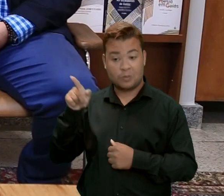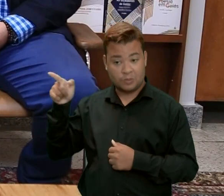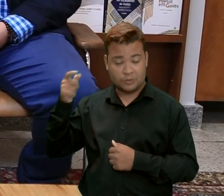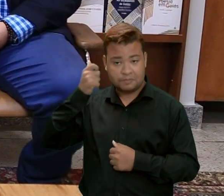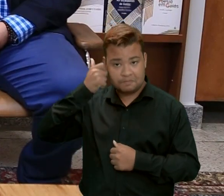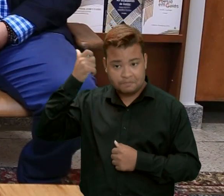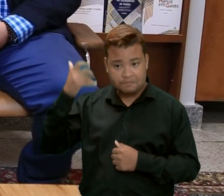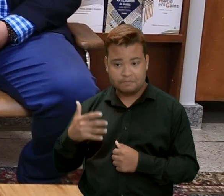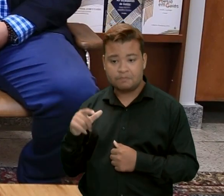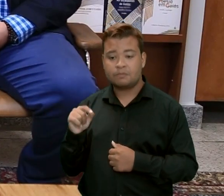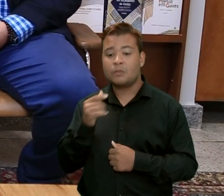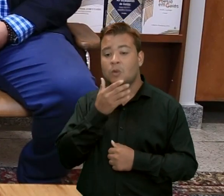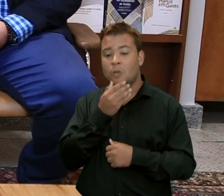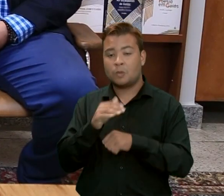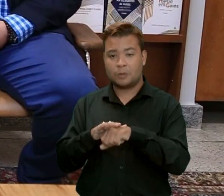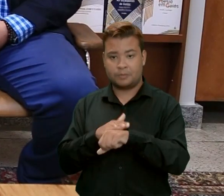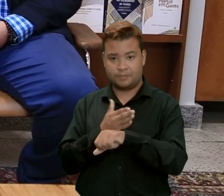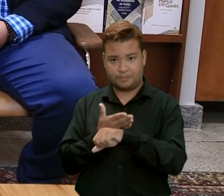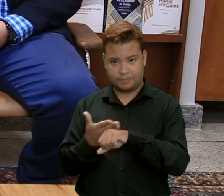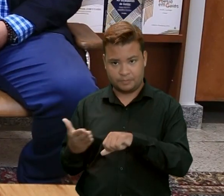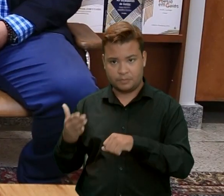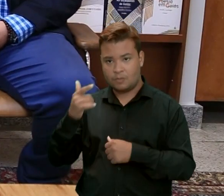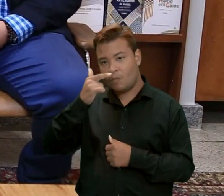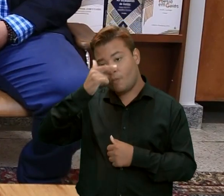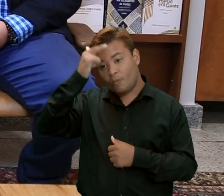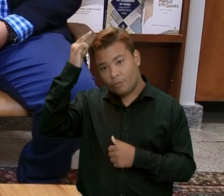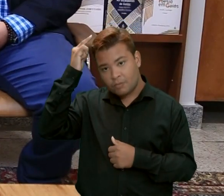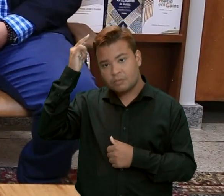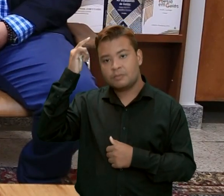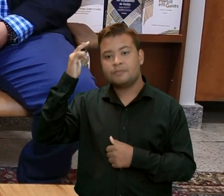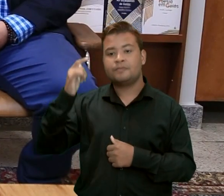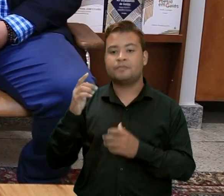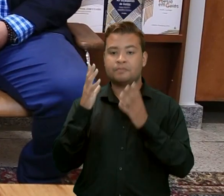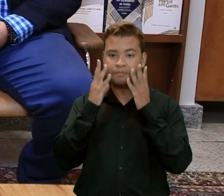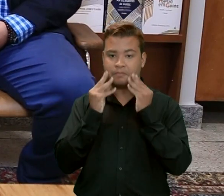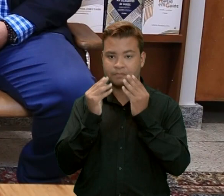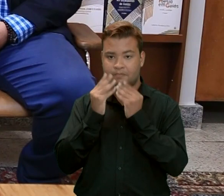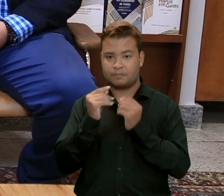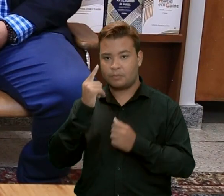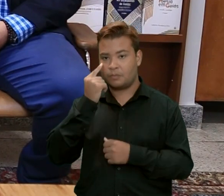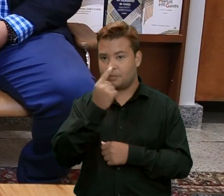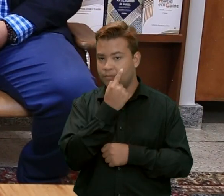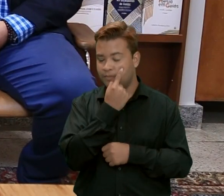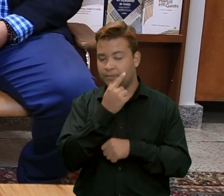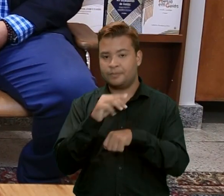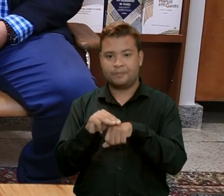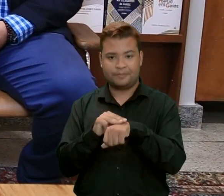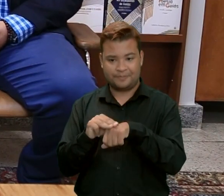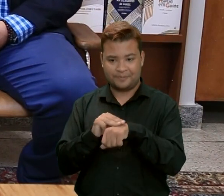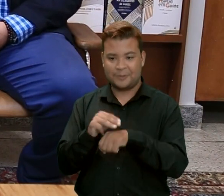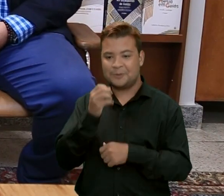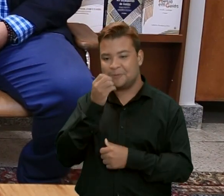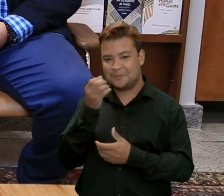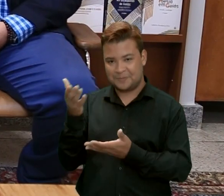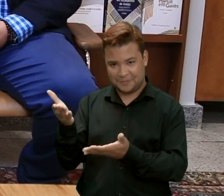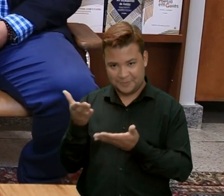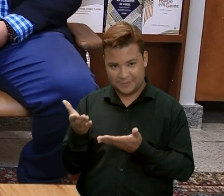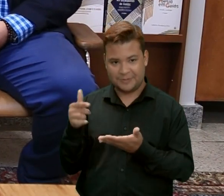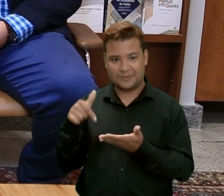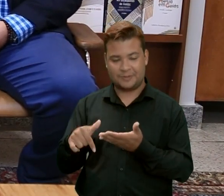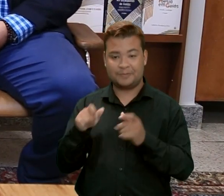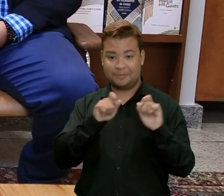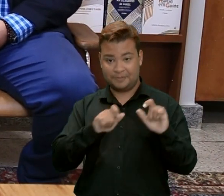descreve como um homem branco, tem poucos cabelos, barba e olhos castanhos. Tudo bem? Seja bem-vindo aqui ao nosso